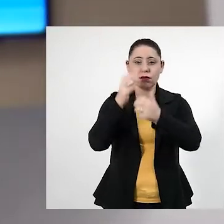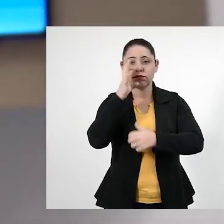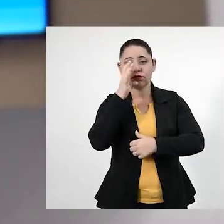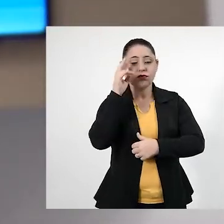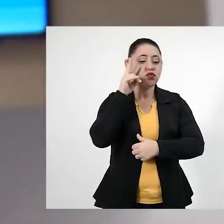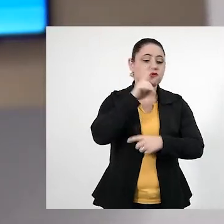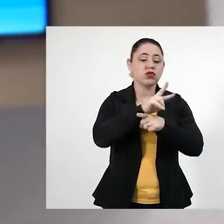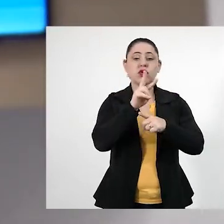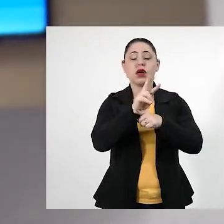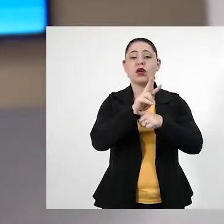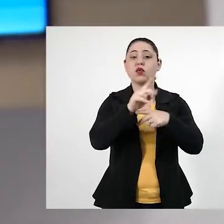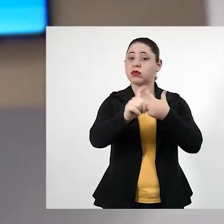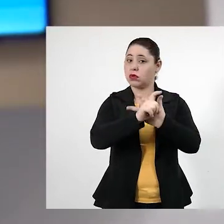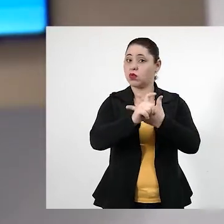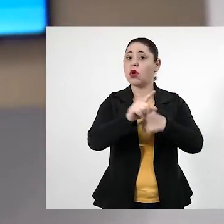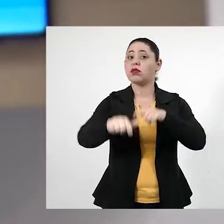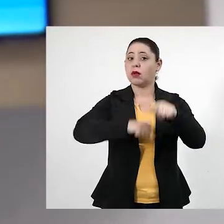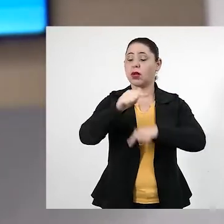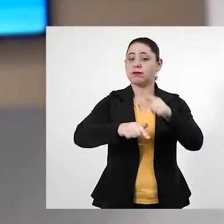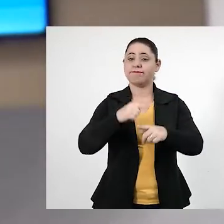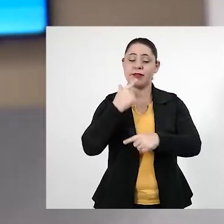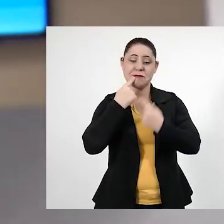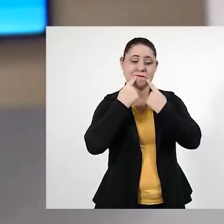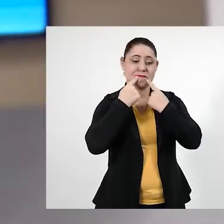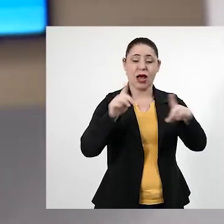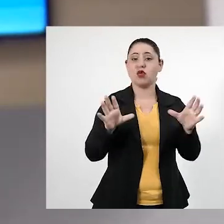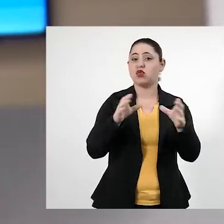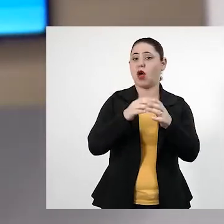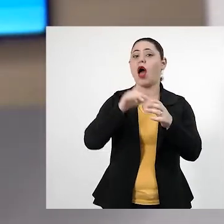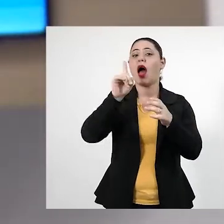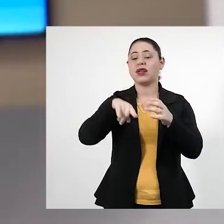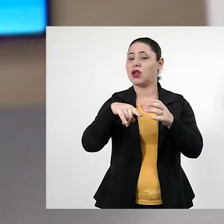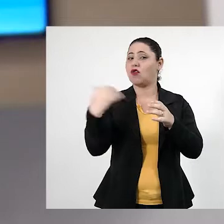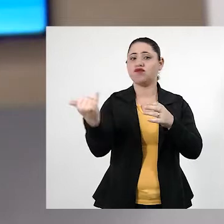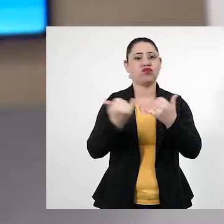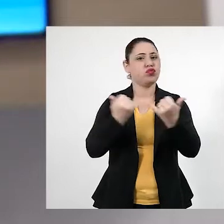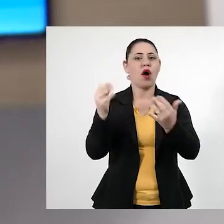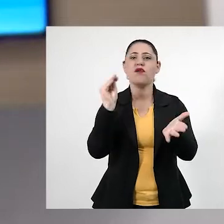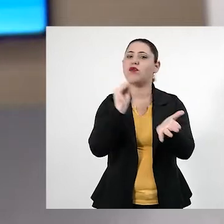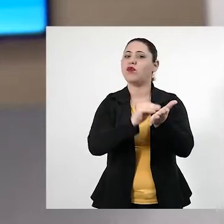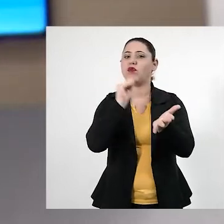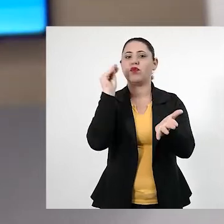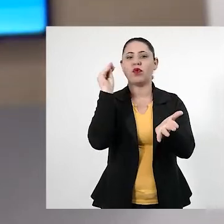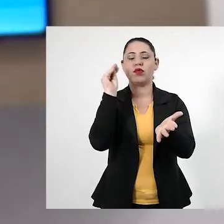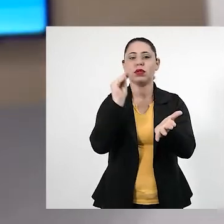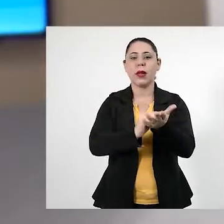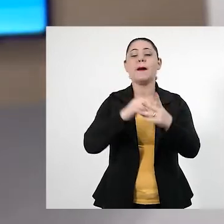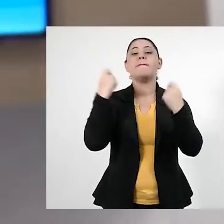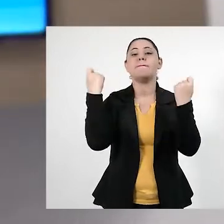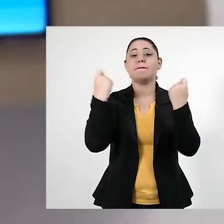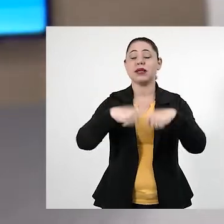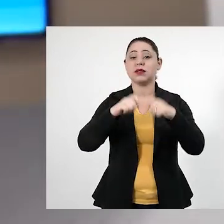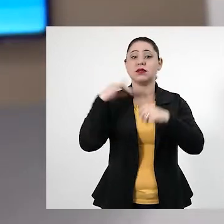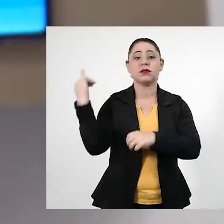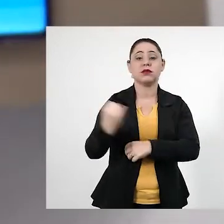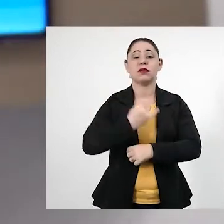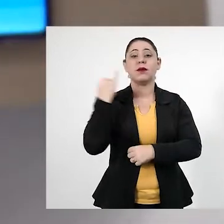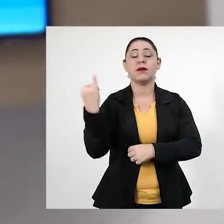acompanhar e fiscalizar as ações do Executivo. A reclamação do grupo, no entanto, é de que não está recebendo